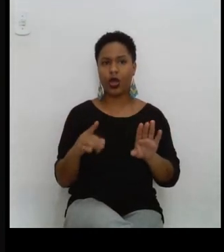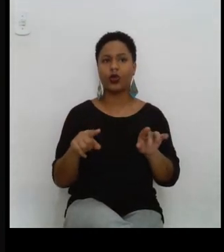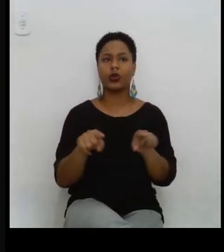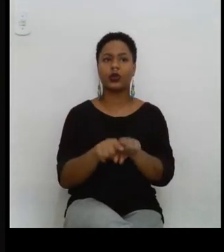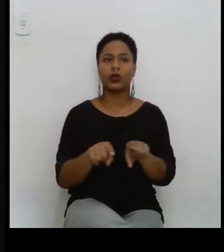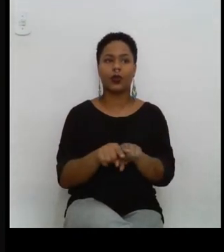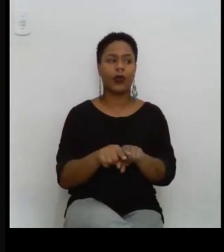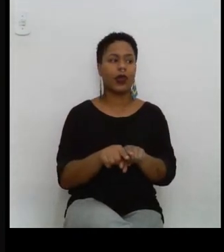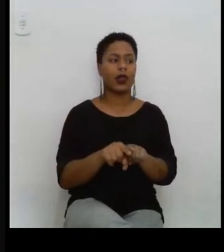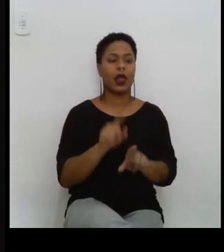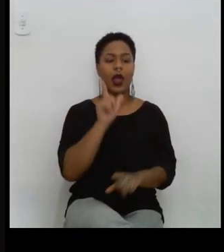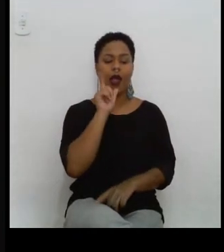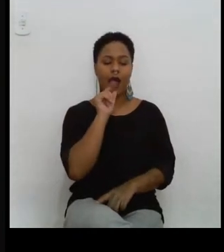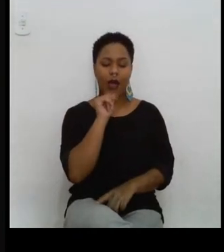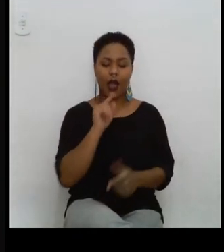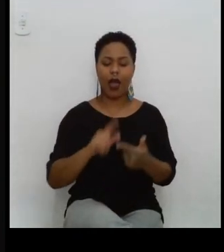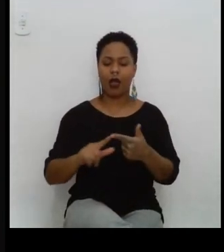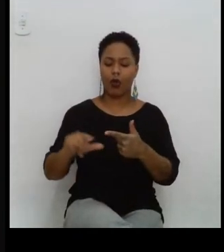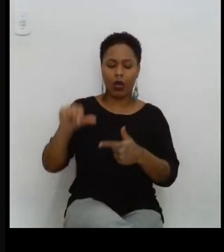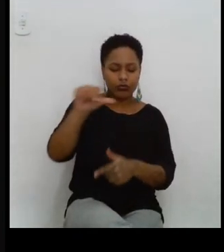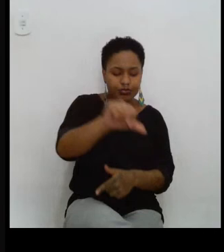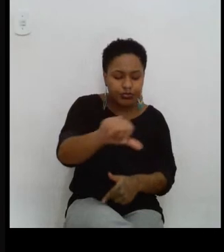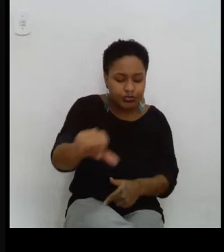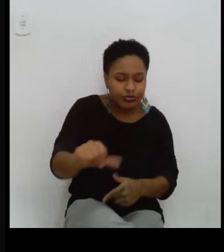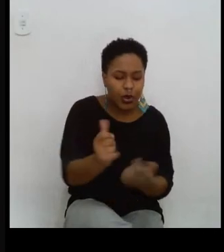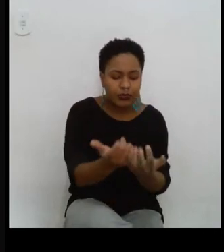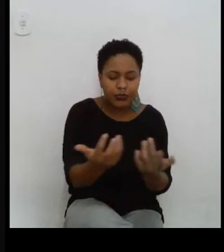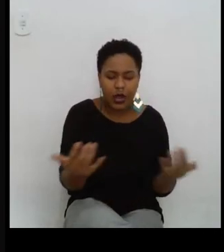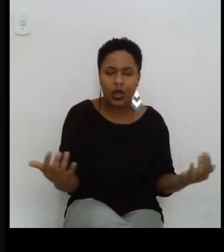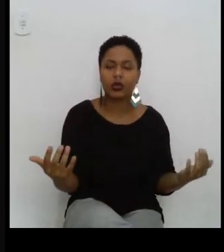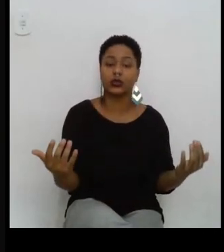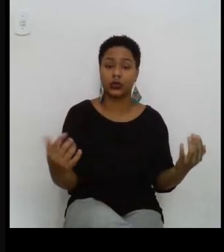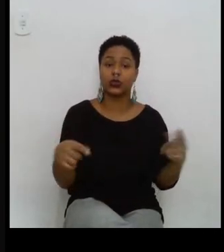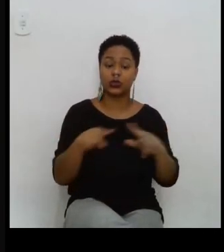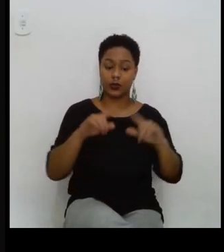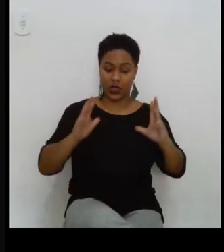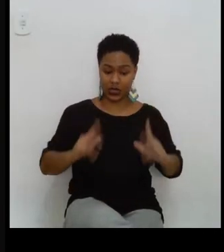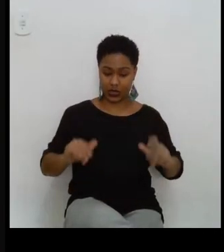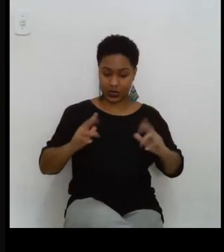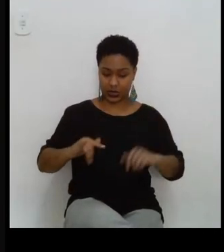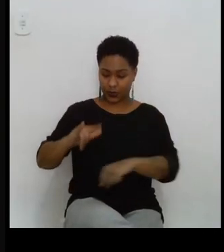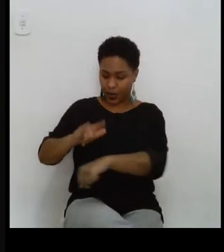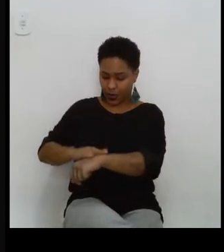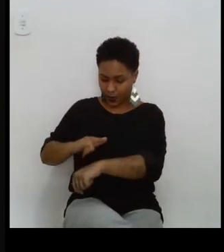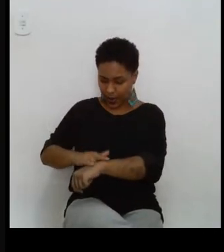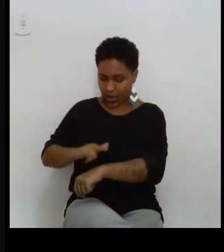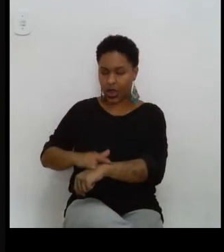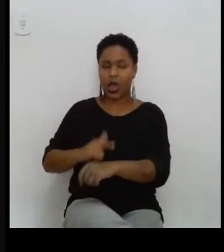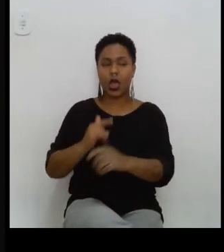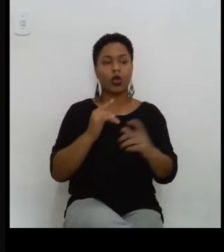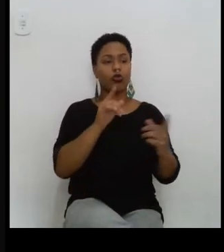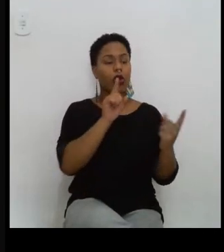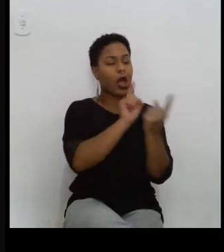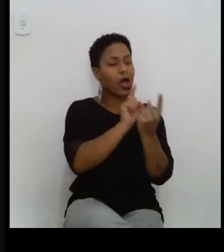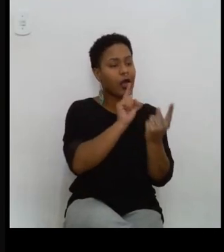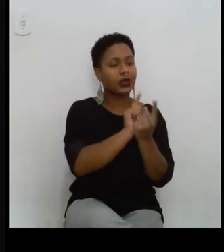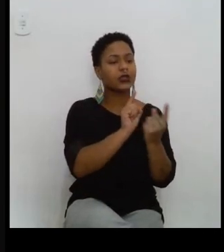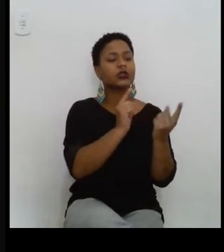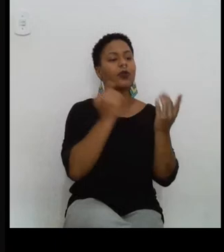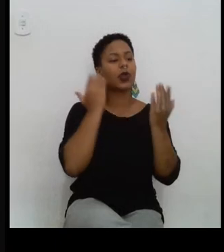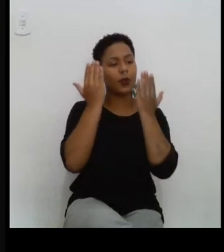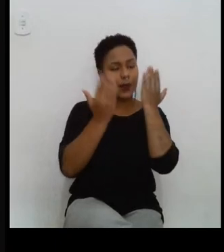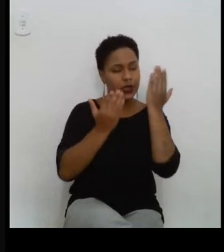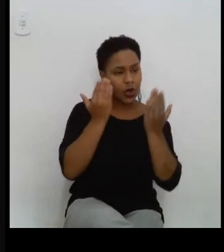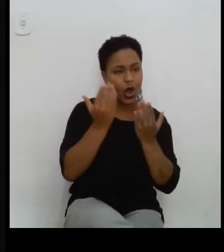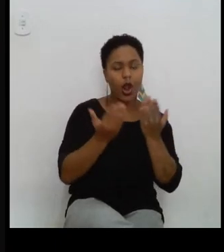água e rega das plantas de limpeza do banheiro do atendimento psicológico de uma palestra de mala de